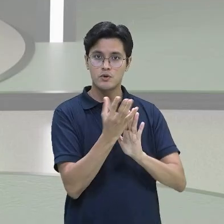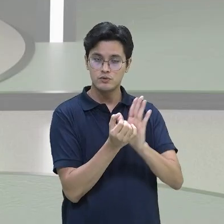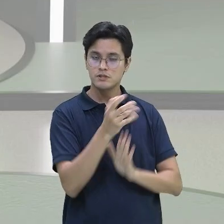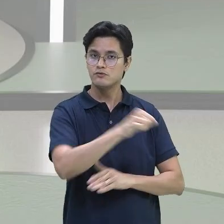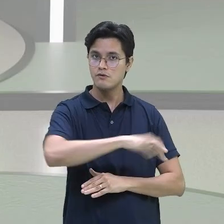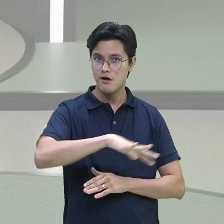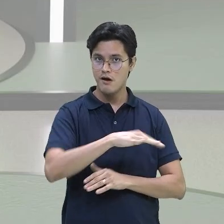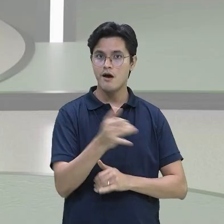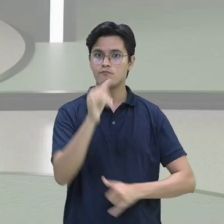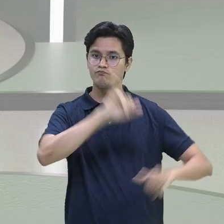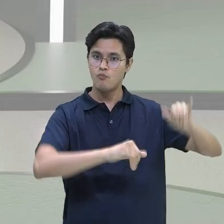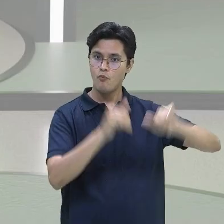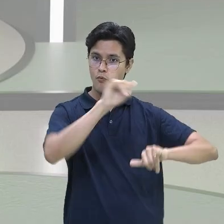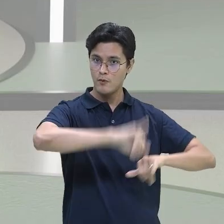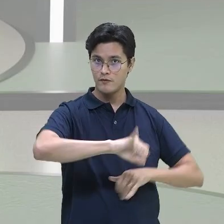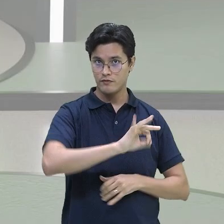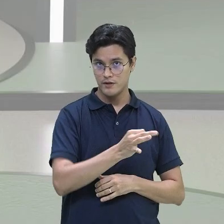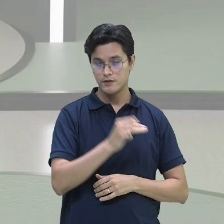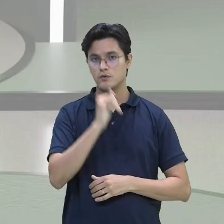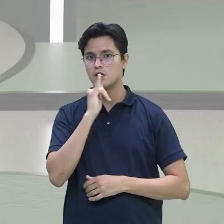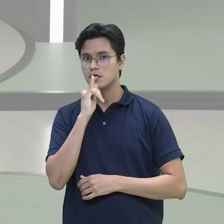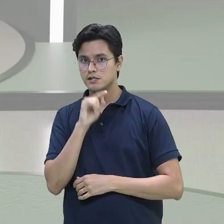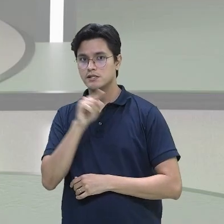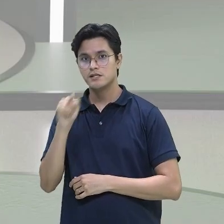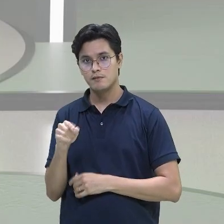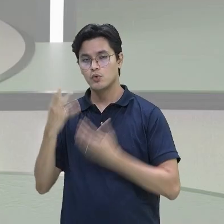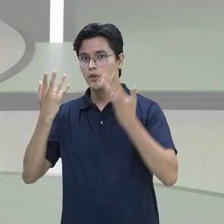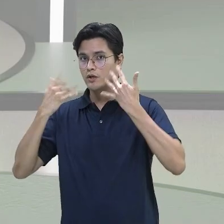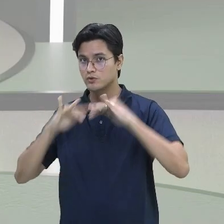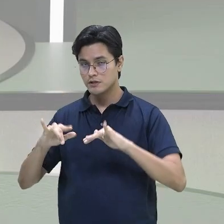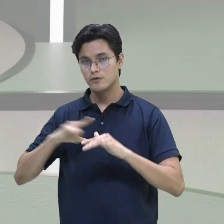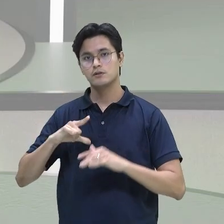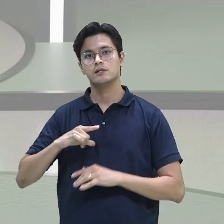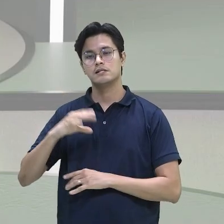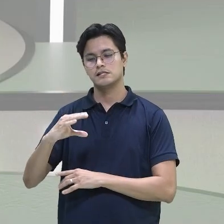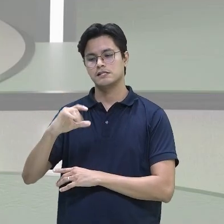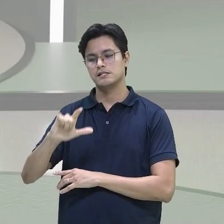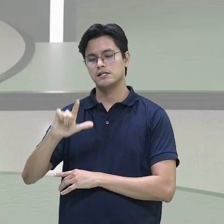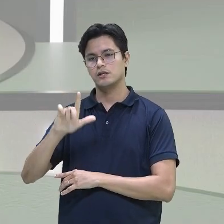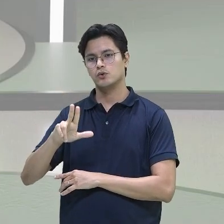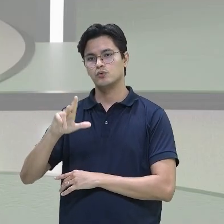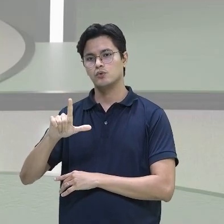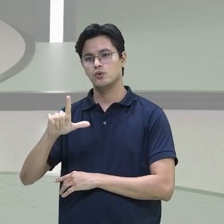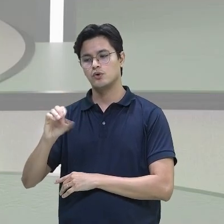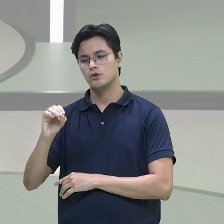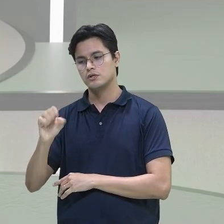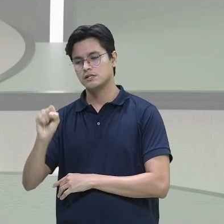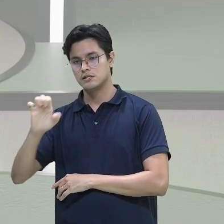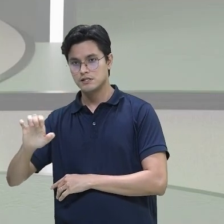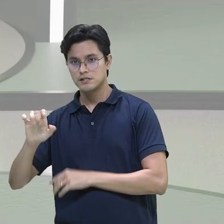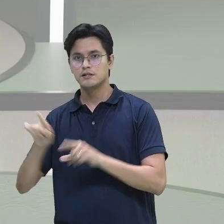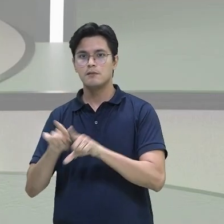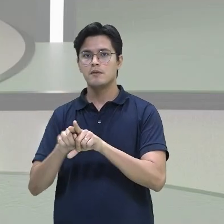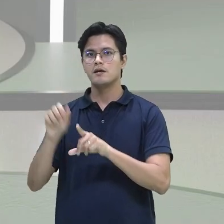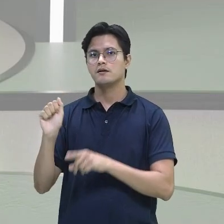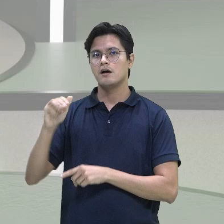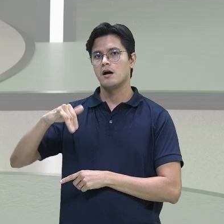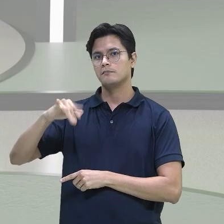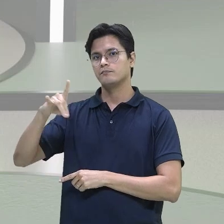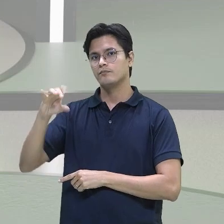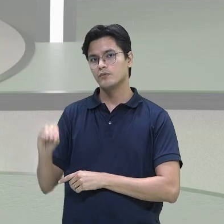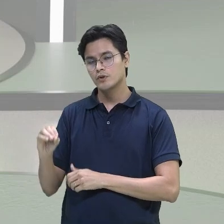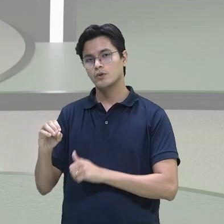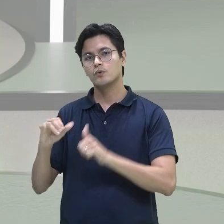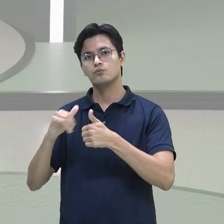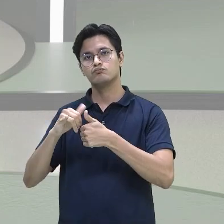ter polissacarídeos, que são amido, celulose, glicose, e as proteínas, claro, que nós vamos falar daqui a